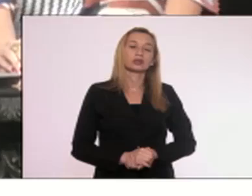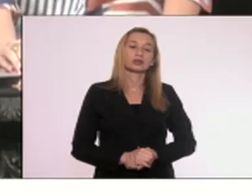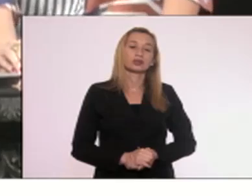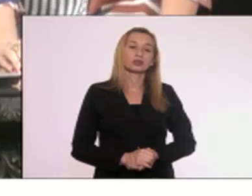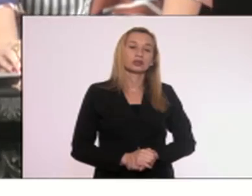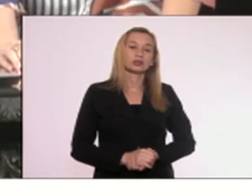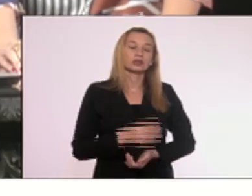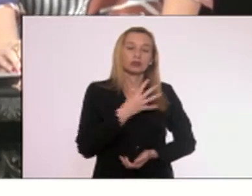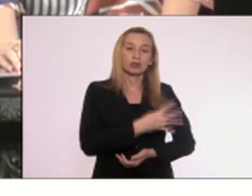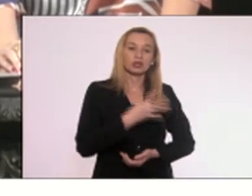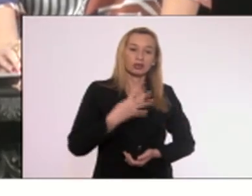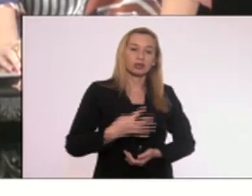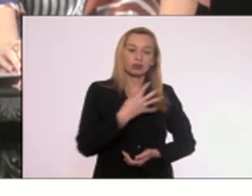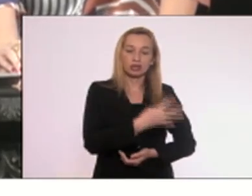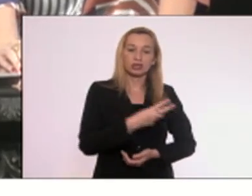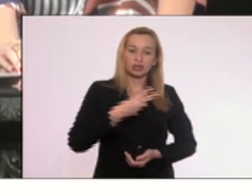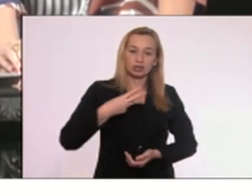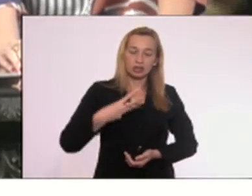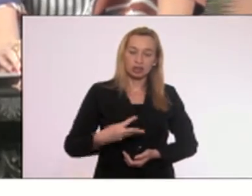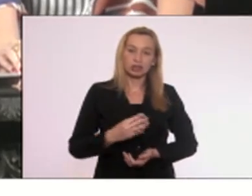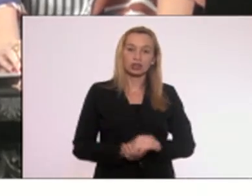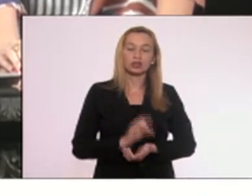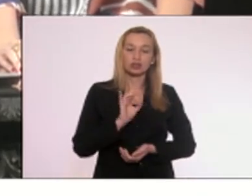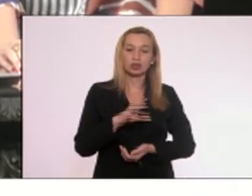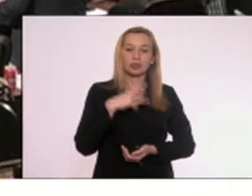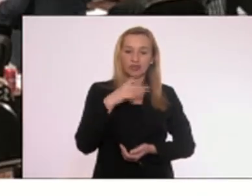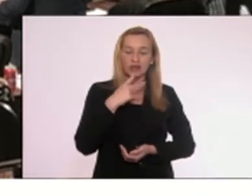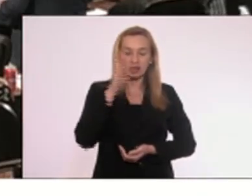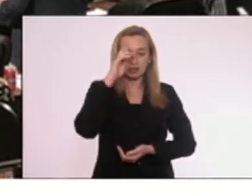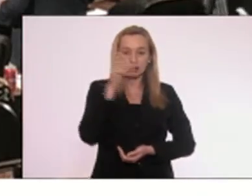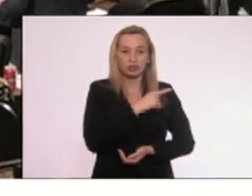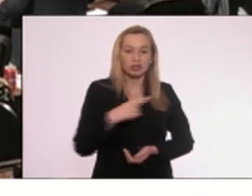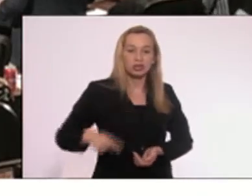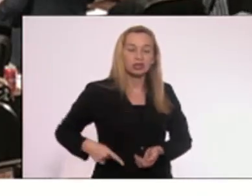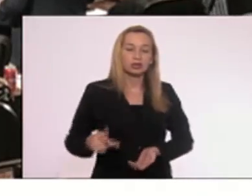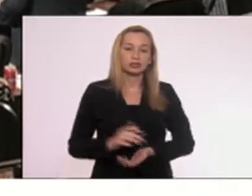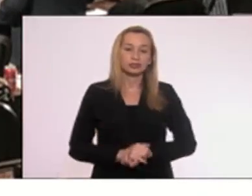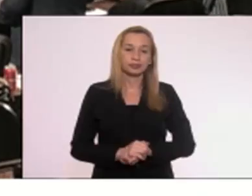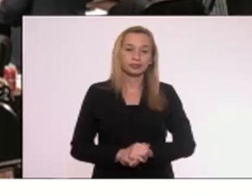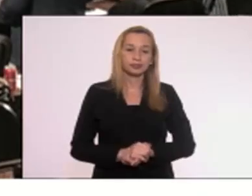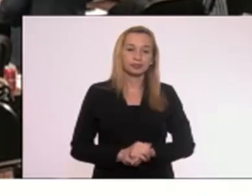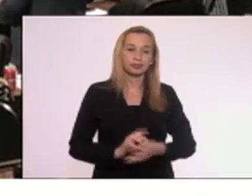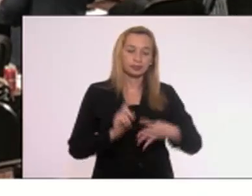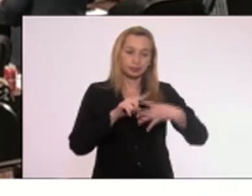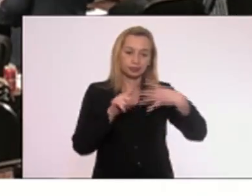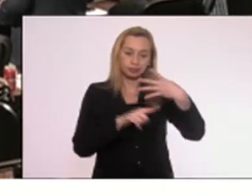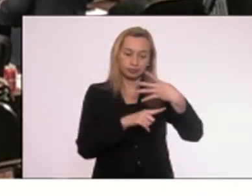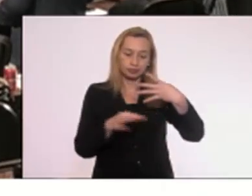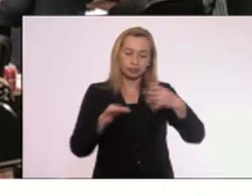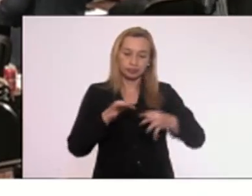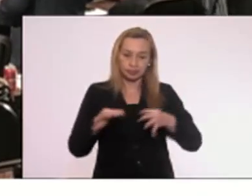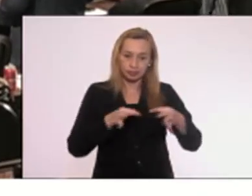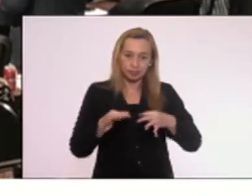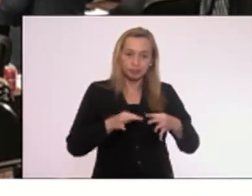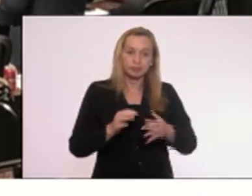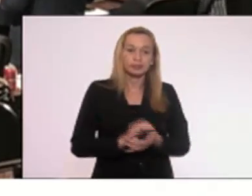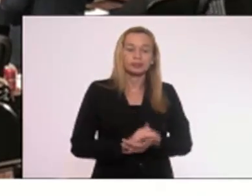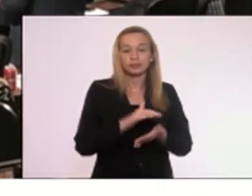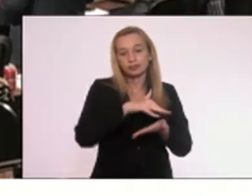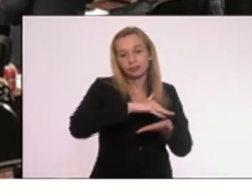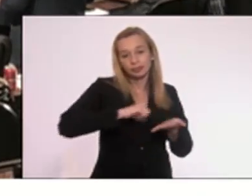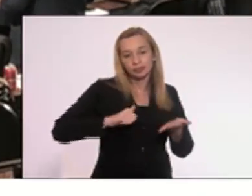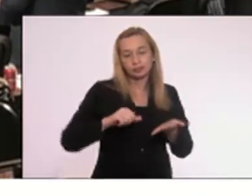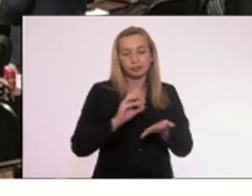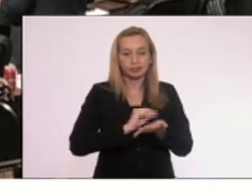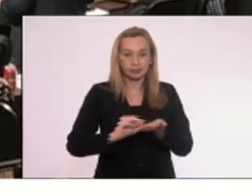no 4443. É só para deixar muito claro, senhor presidente, que esses 4 projetos que estão sendo retirados